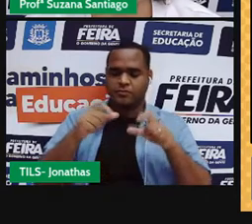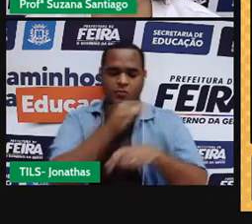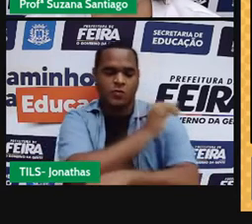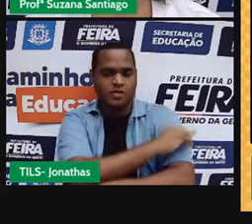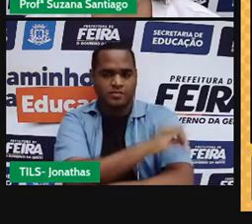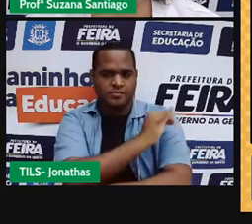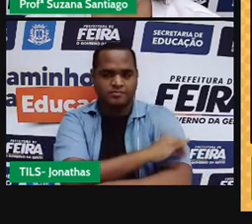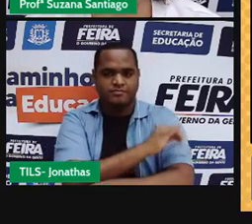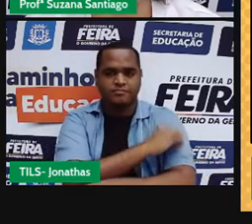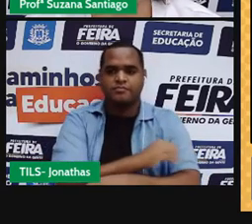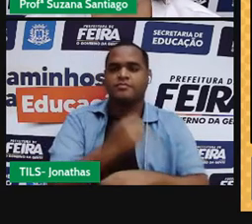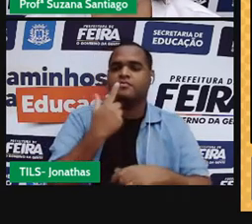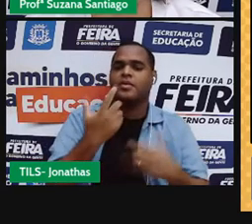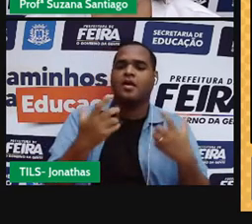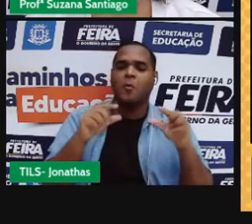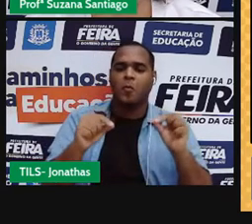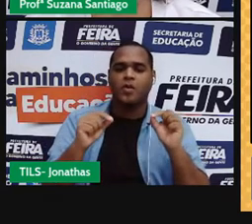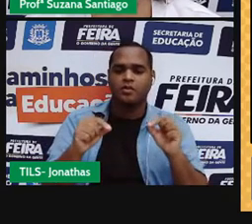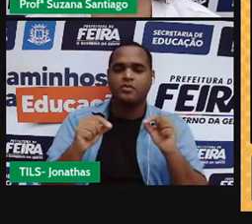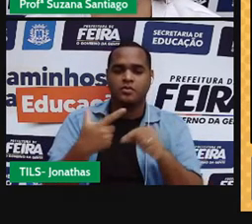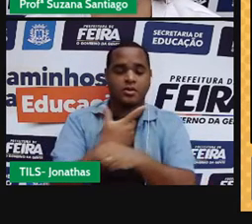esse movimento da revolta da vacina?